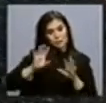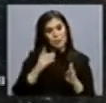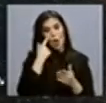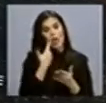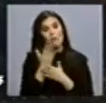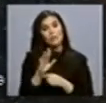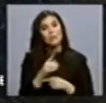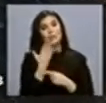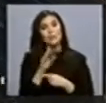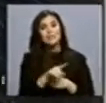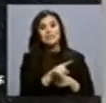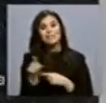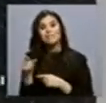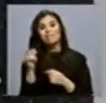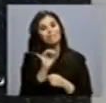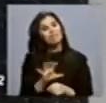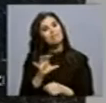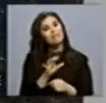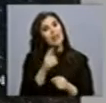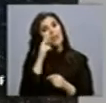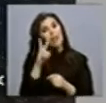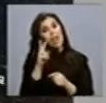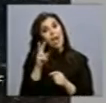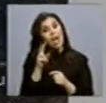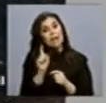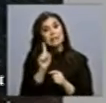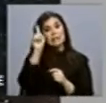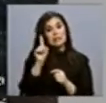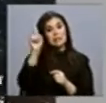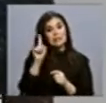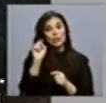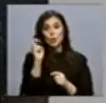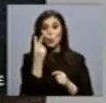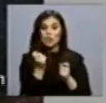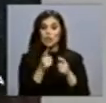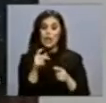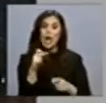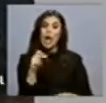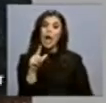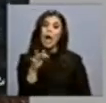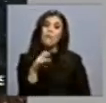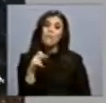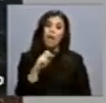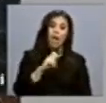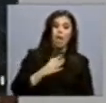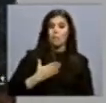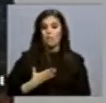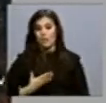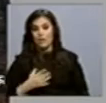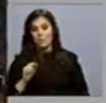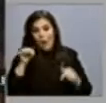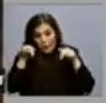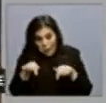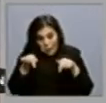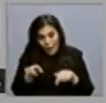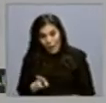esta deliciosa imagem, vemos no canto superior as duas estrelas de Alfa Centauro, A e B, e depois aqui no fundo uma